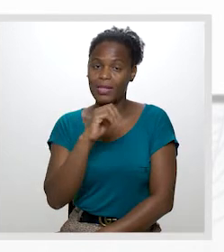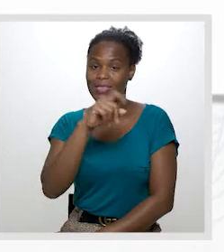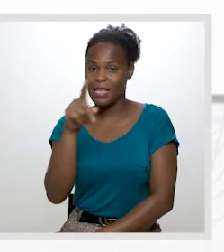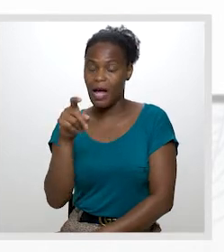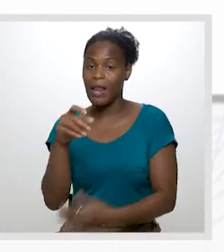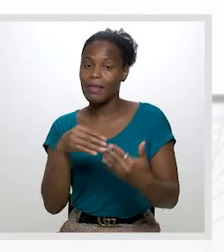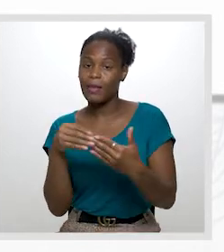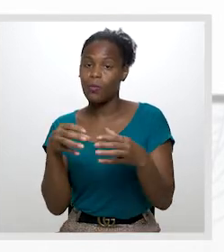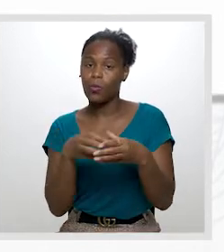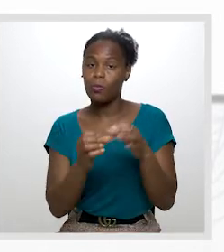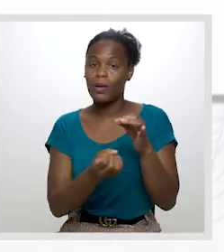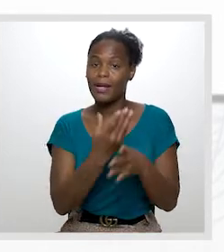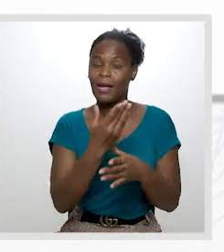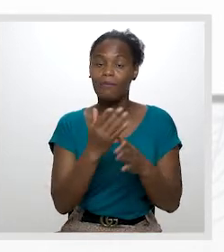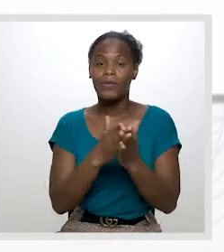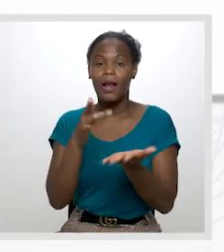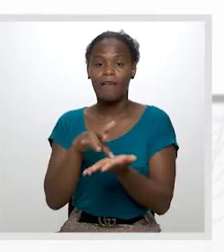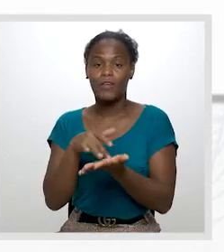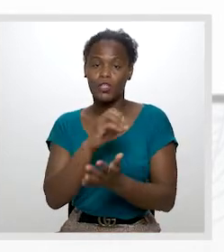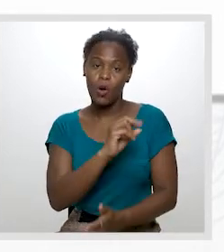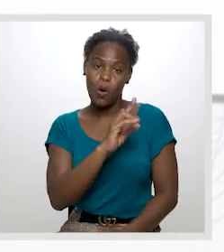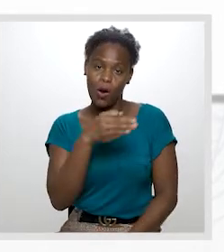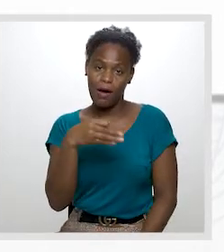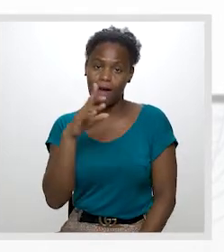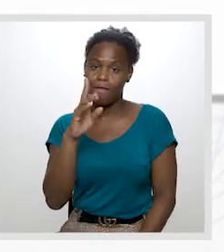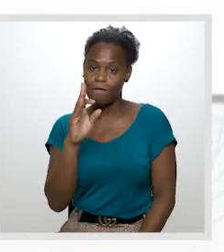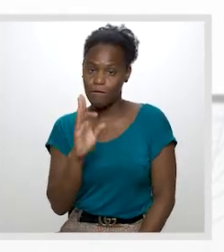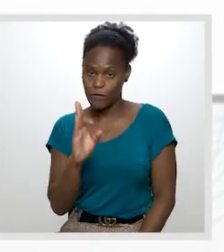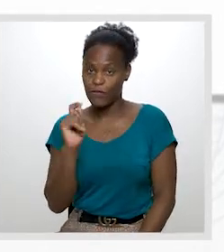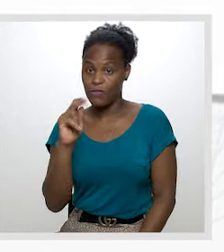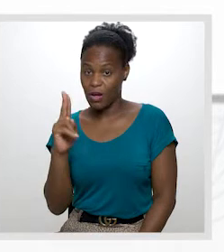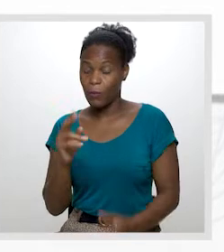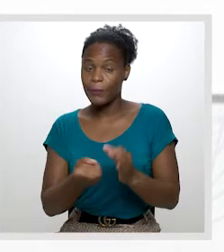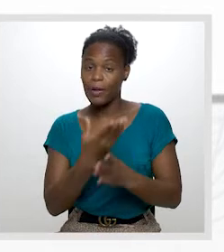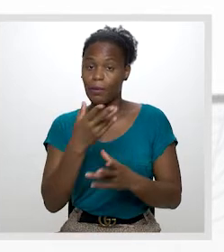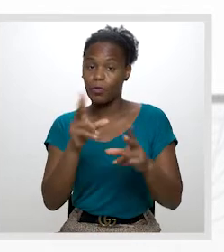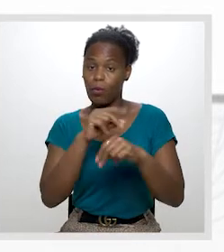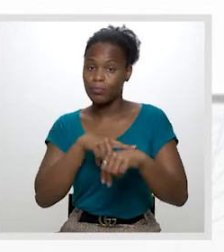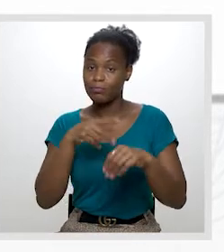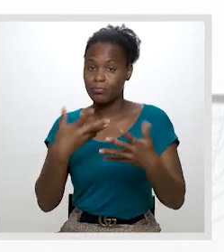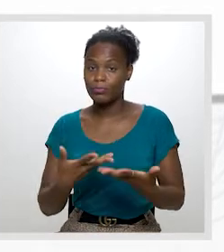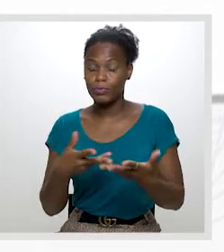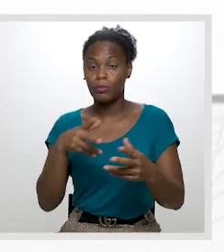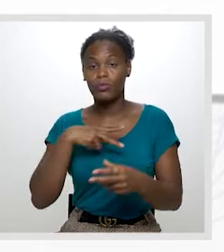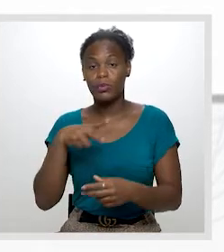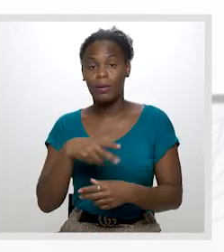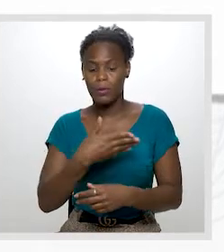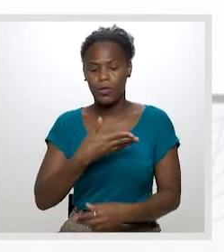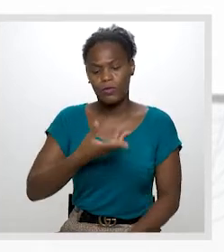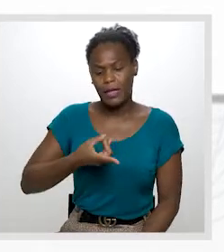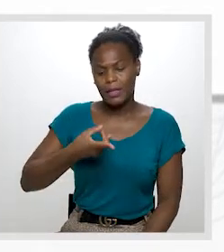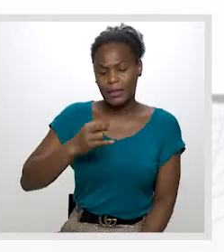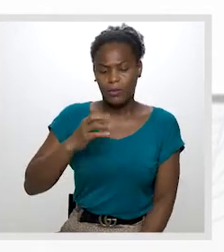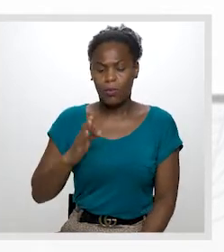Carneiro, lidera o grupo fundador da revista Orfeu, que introduz o modernismo em Portugal. Em